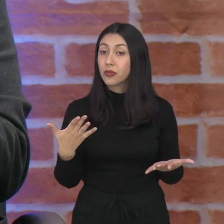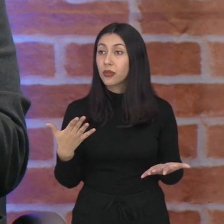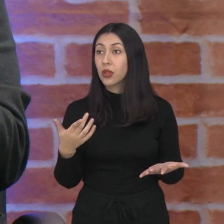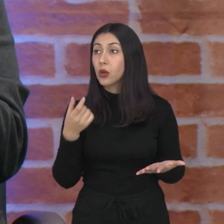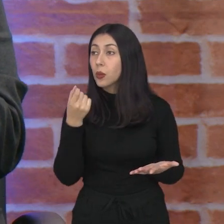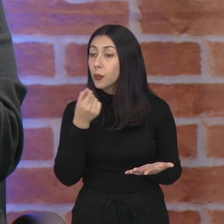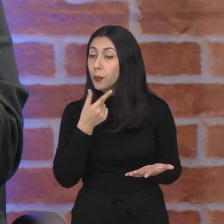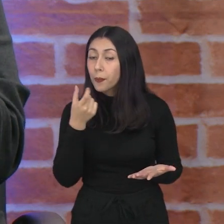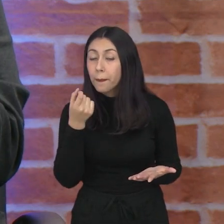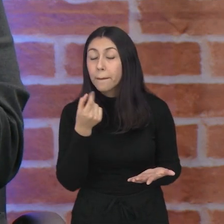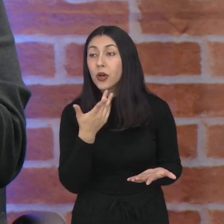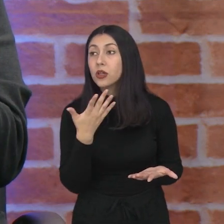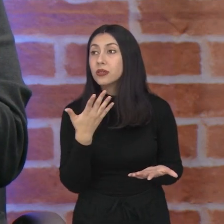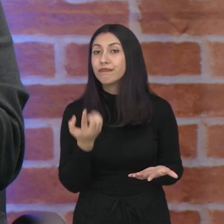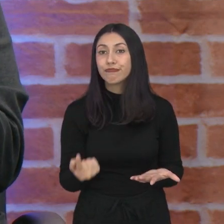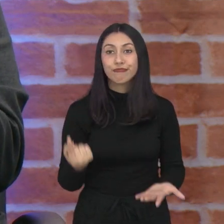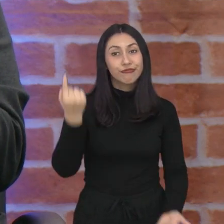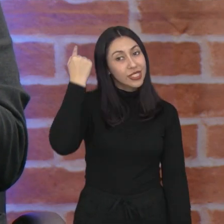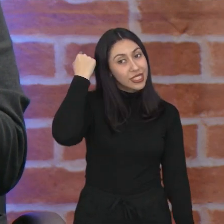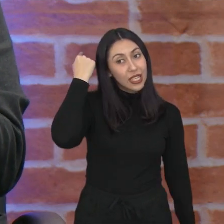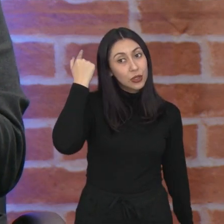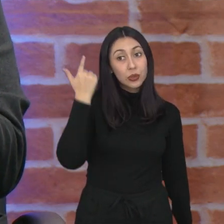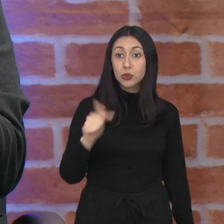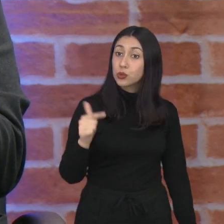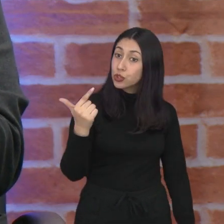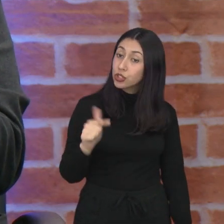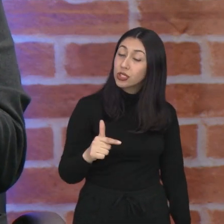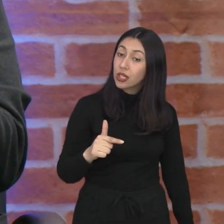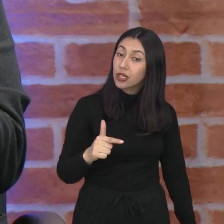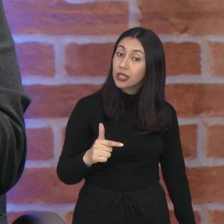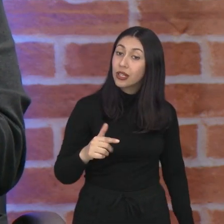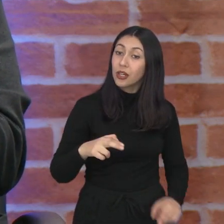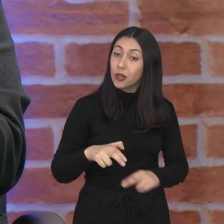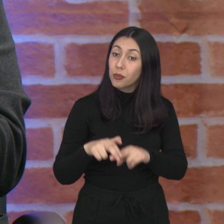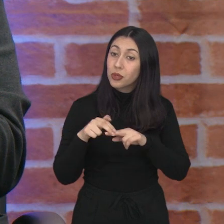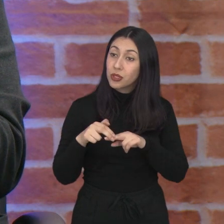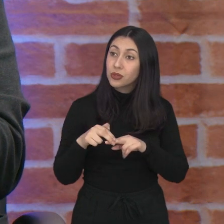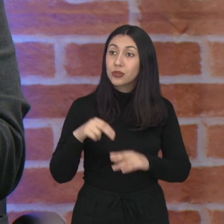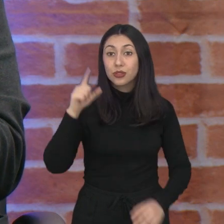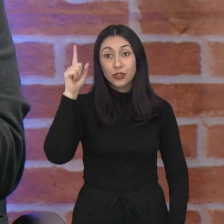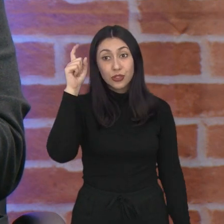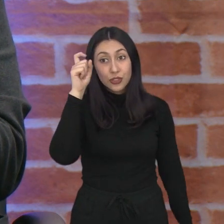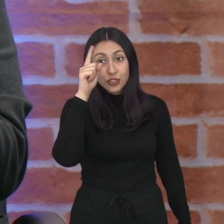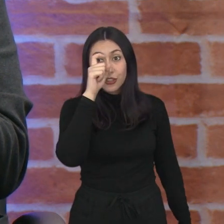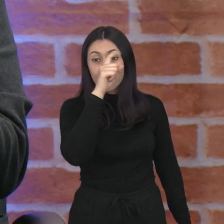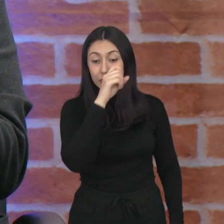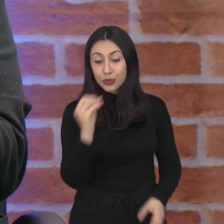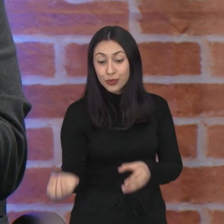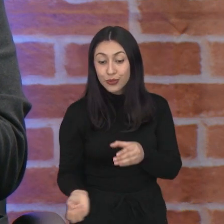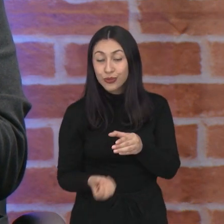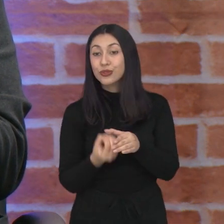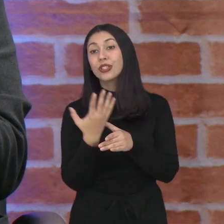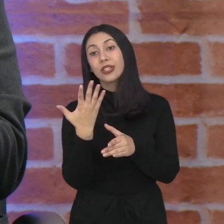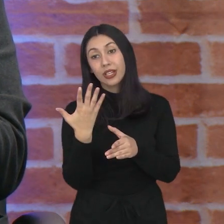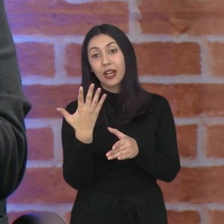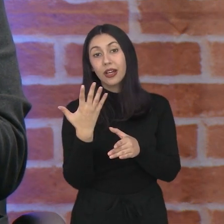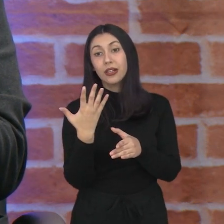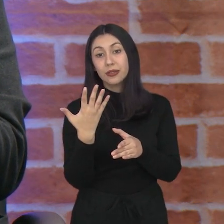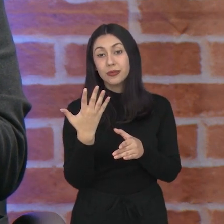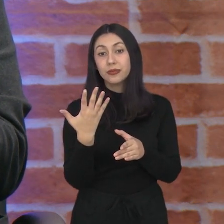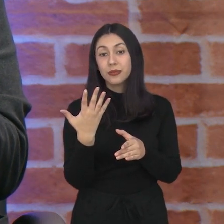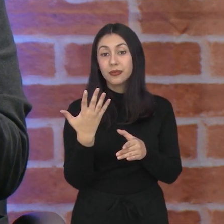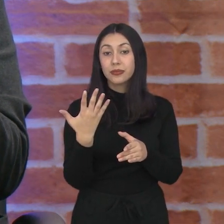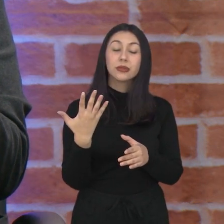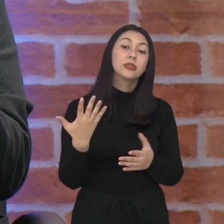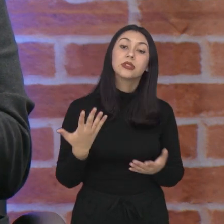humor, desculpa, é uma coisa que não existia antes de você fazer. Então, é muito difícil de criar humor. E aí as pessoas gostam